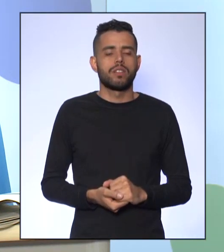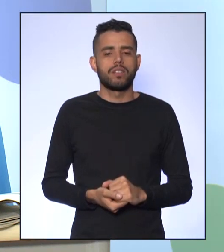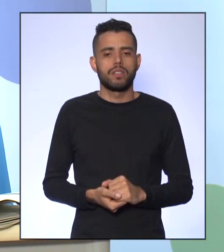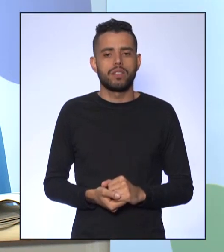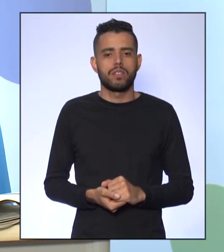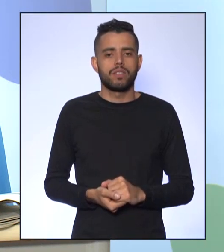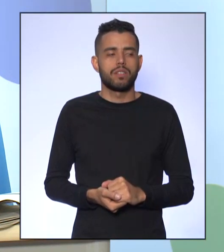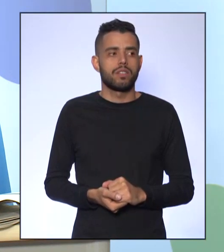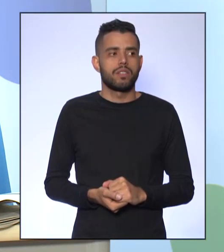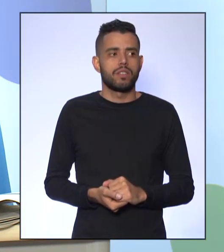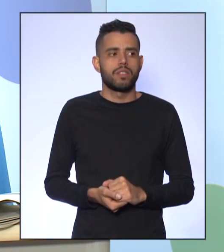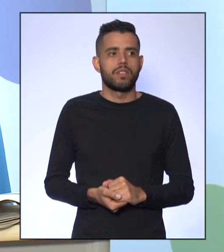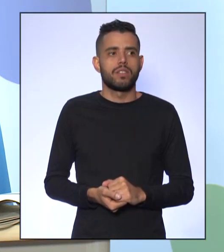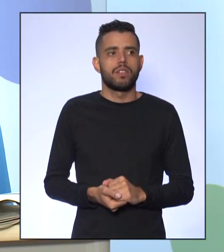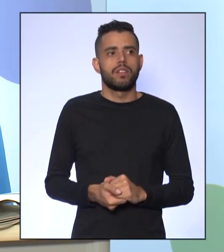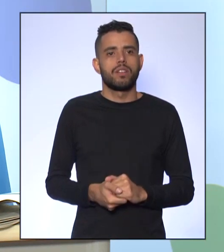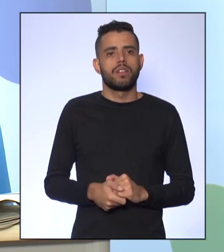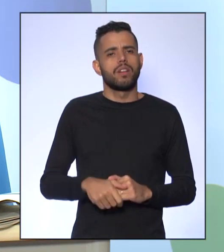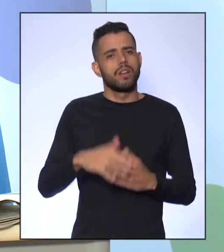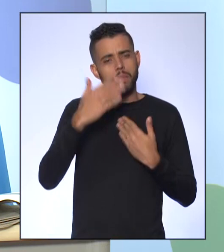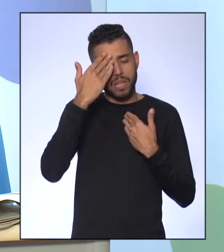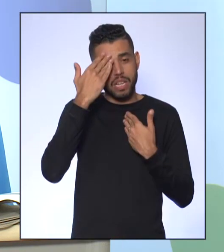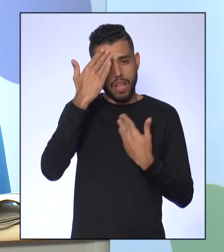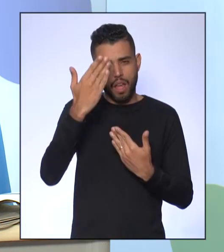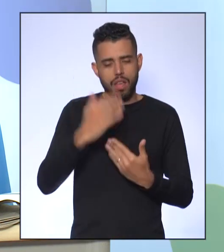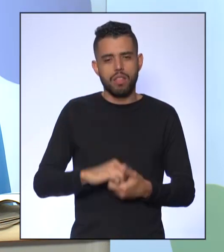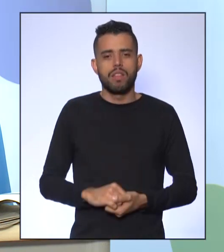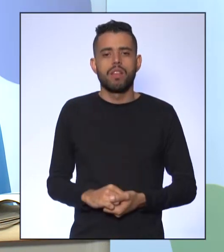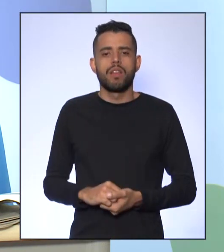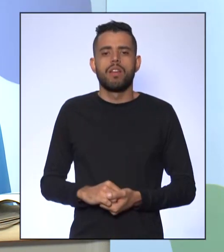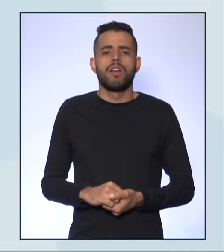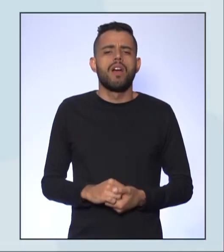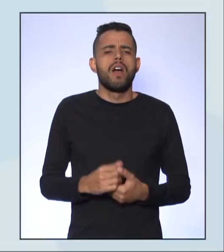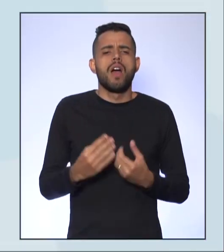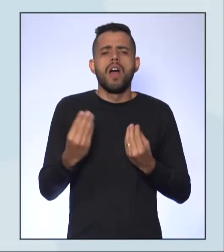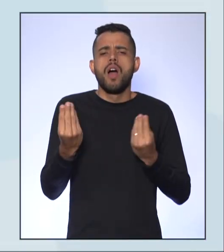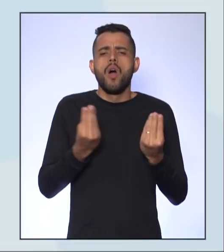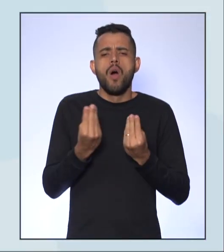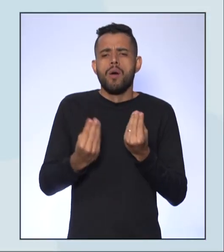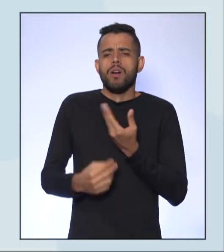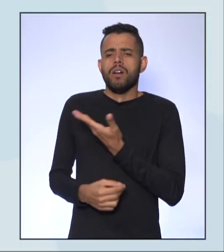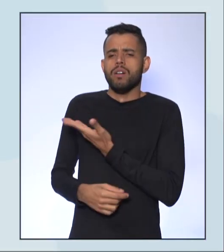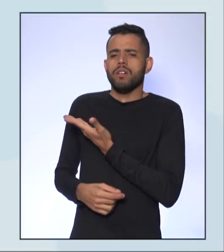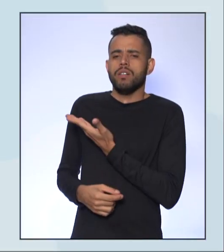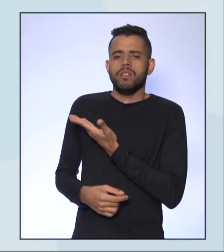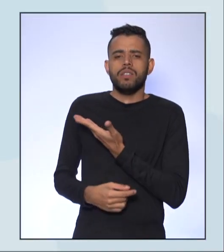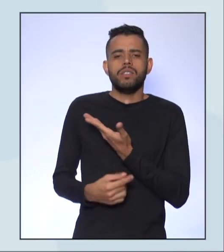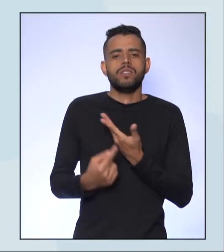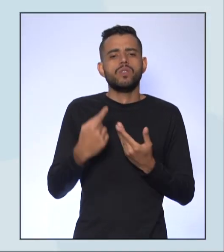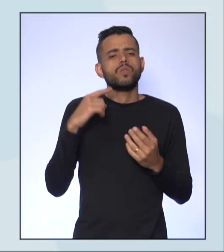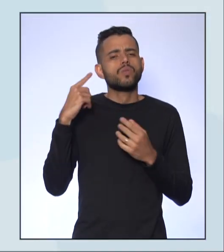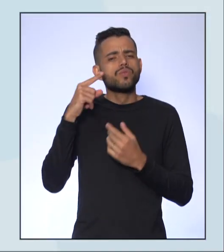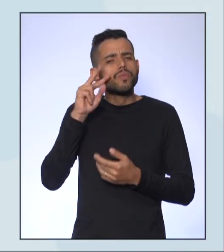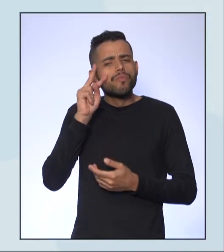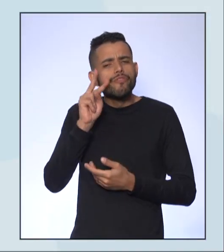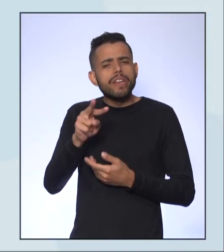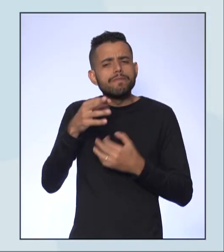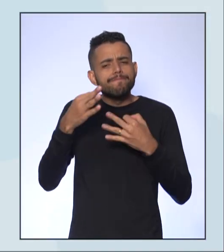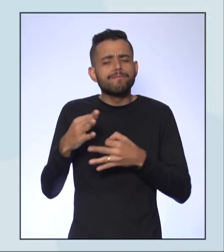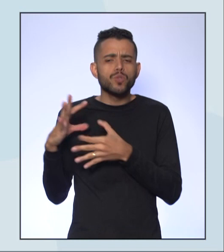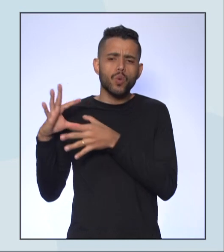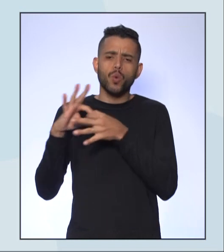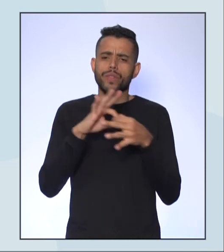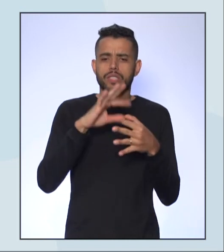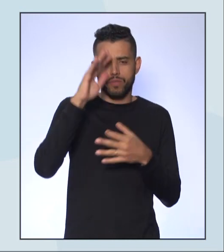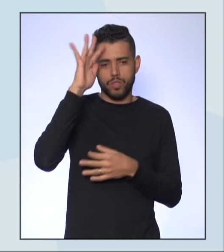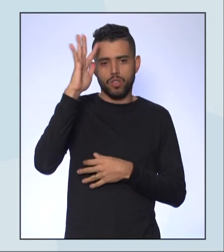Pode. Isso, obrigada, né? Como ocorre a verificação no contexto filosófico? Você tem um argumento